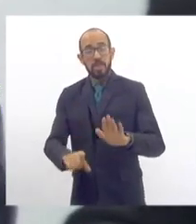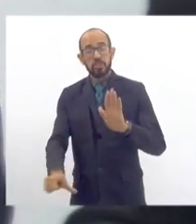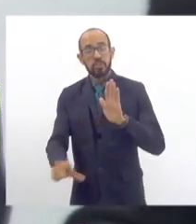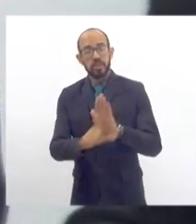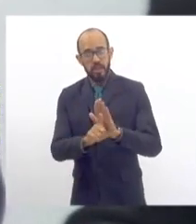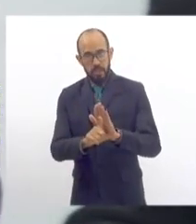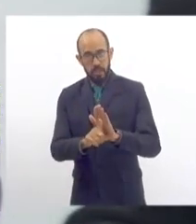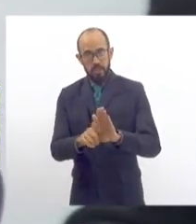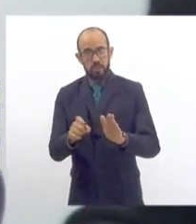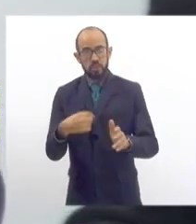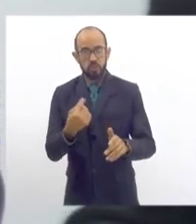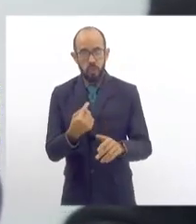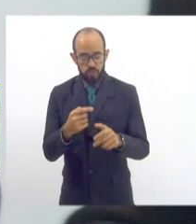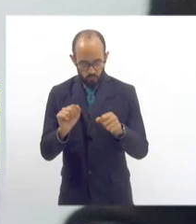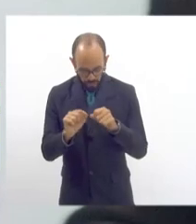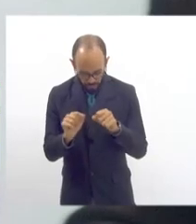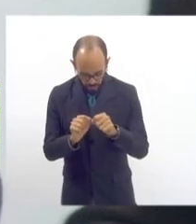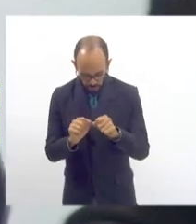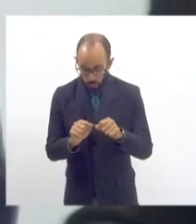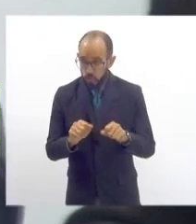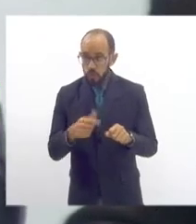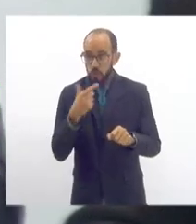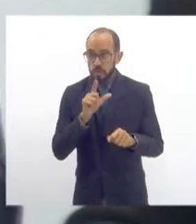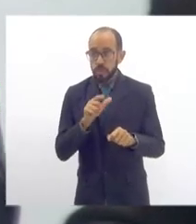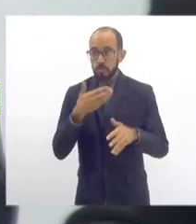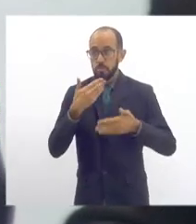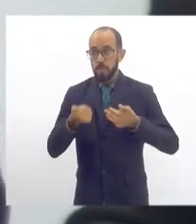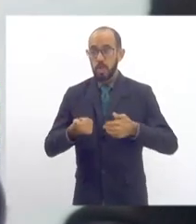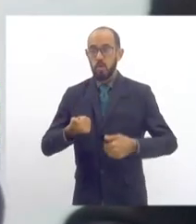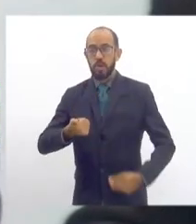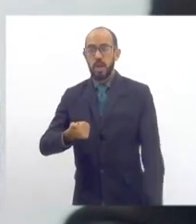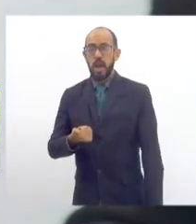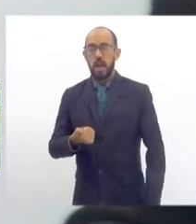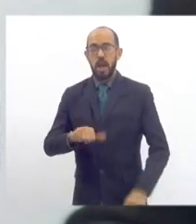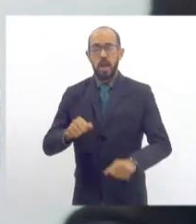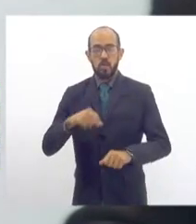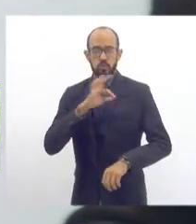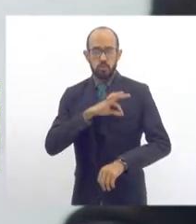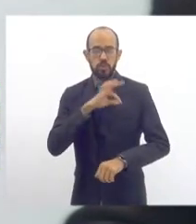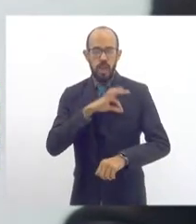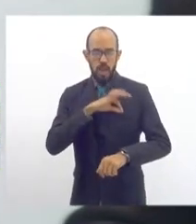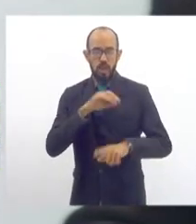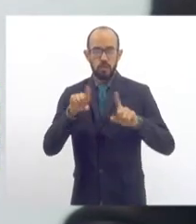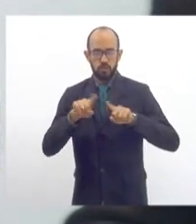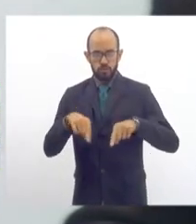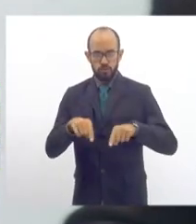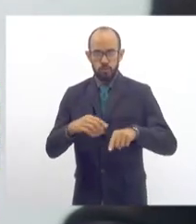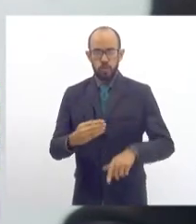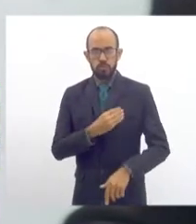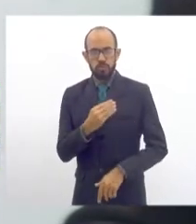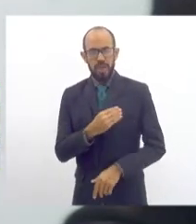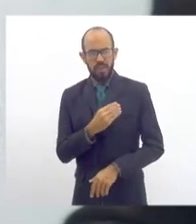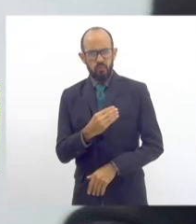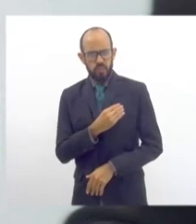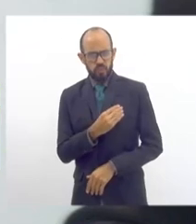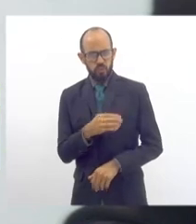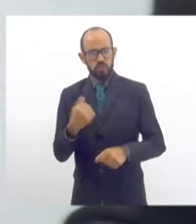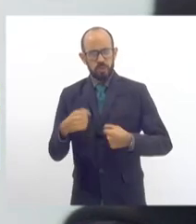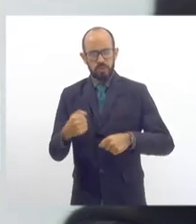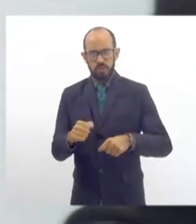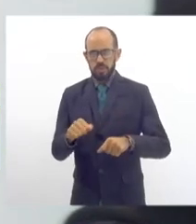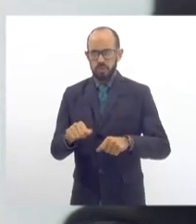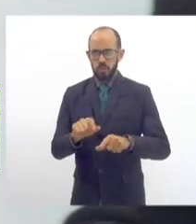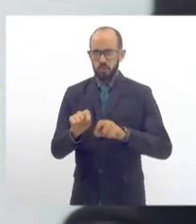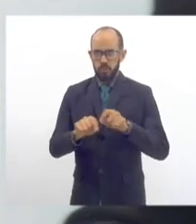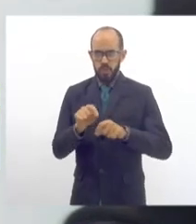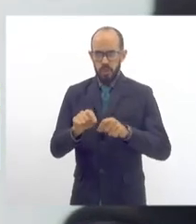fazer e de se melhorar a condição salarial dos servidores. Os benefícios aí precisam ser tratados